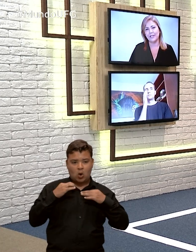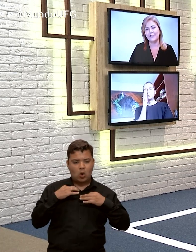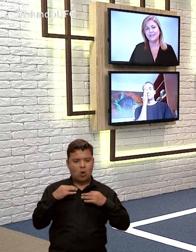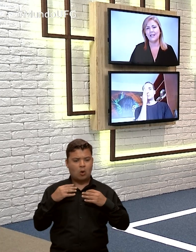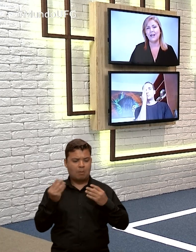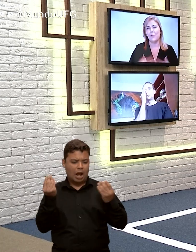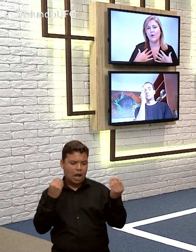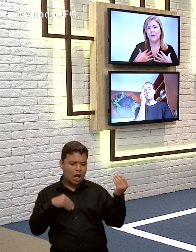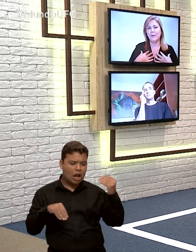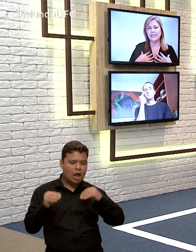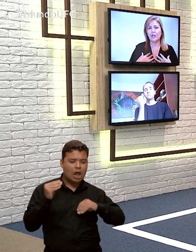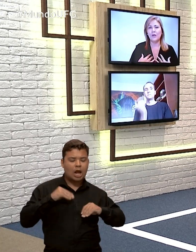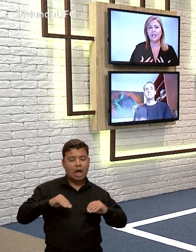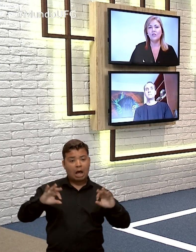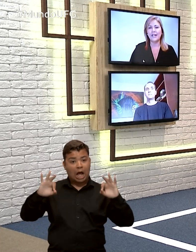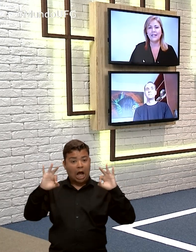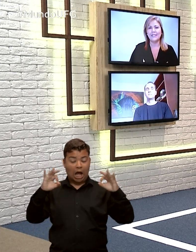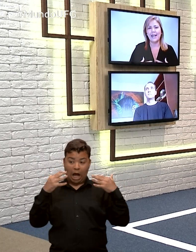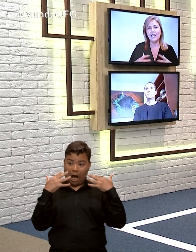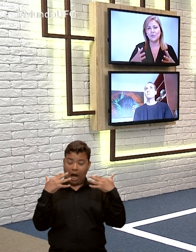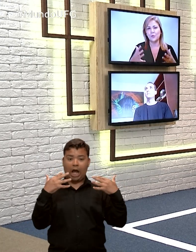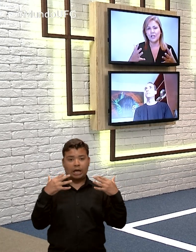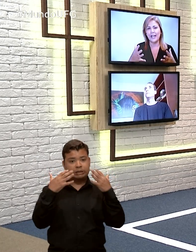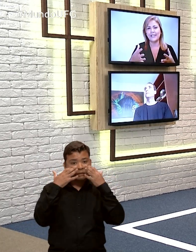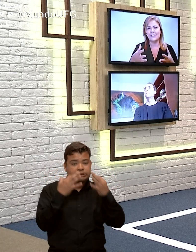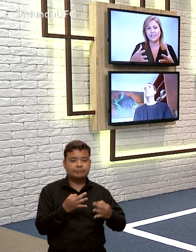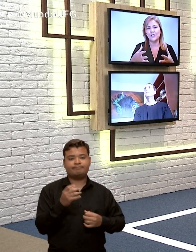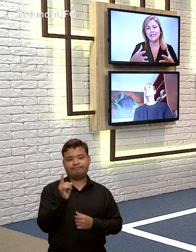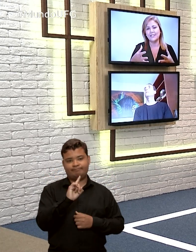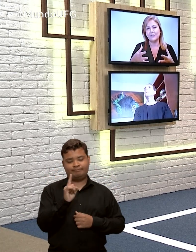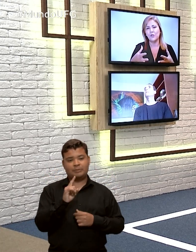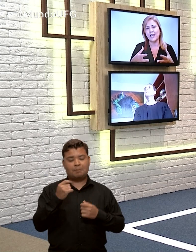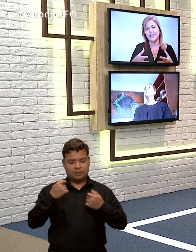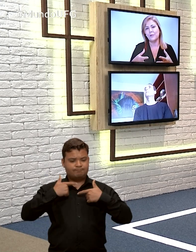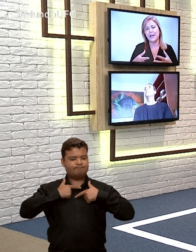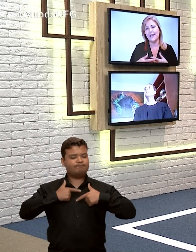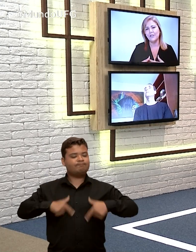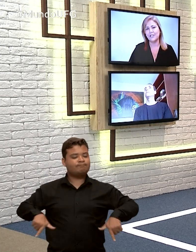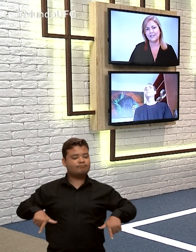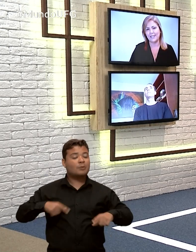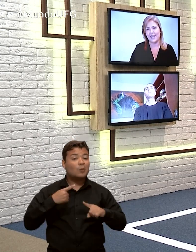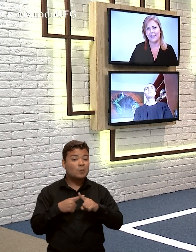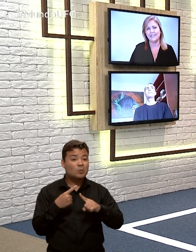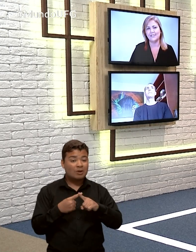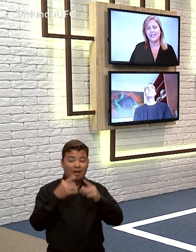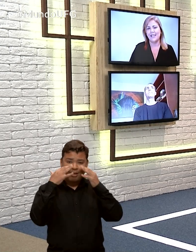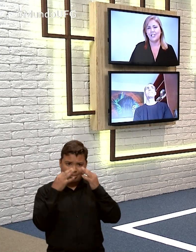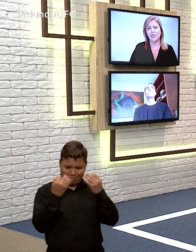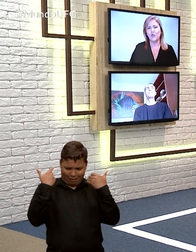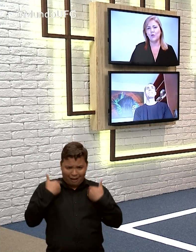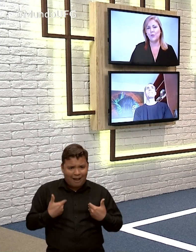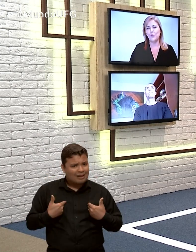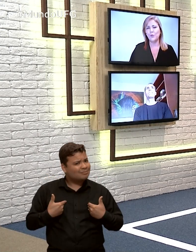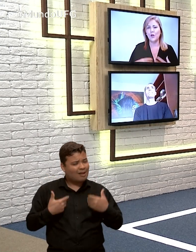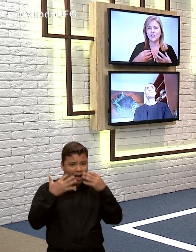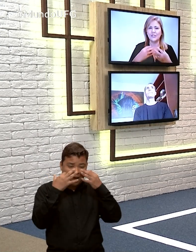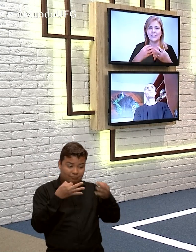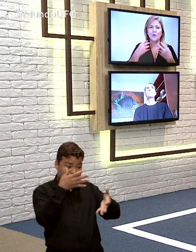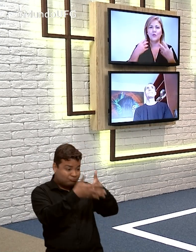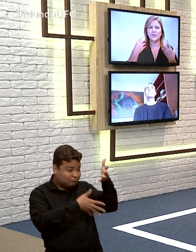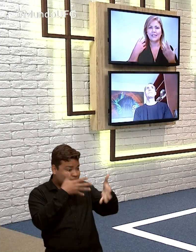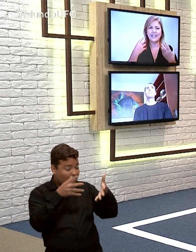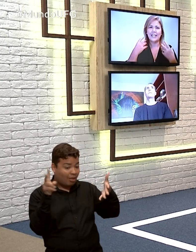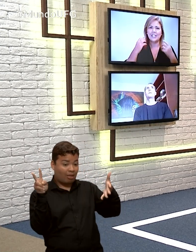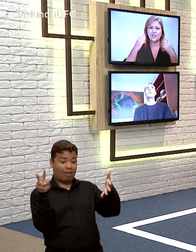chamem atenção, manter uma neutralidade, porque a atenção tem que ser voltada para a língua de sinais. Então, eu não posso